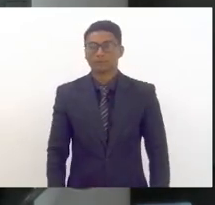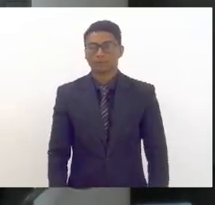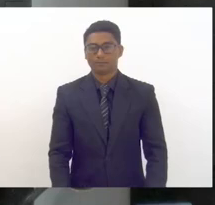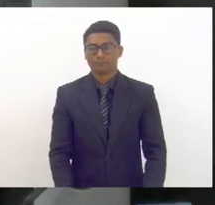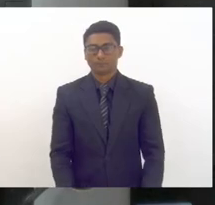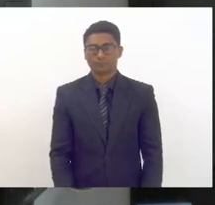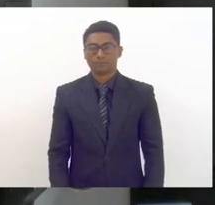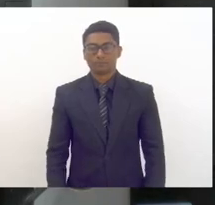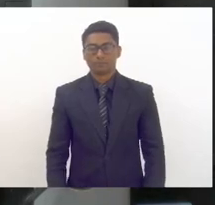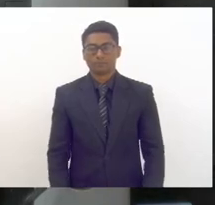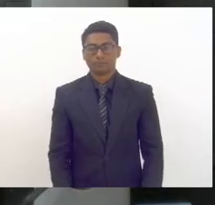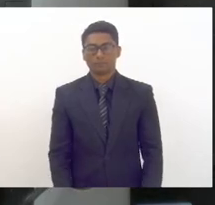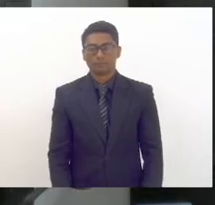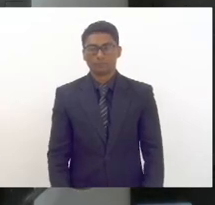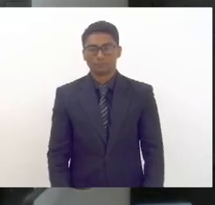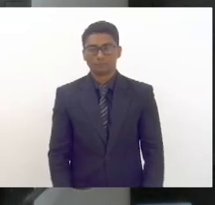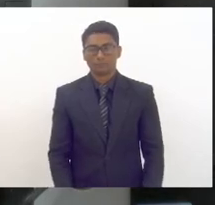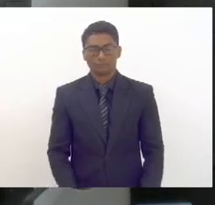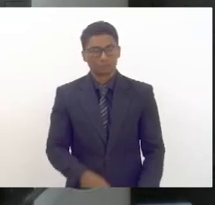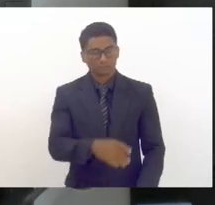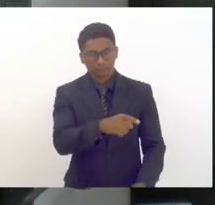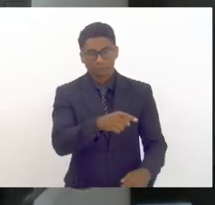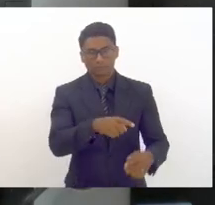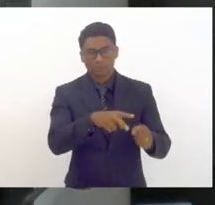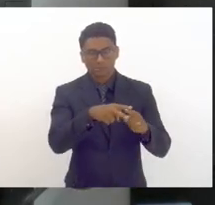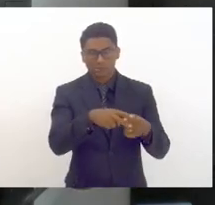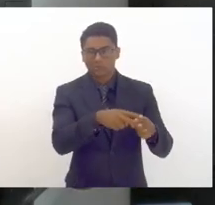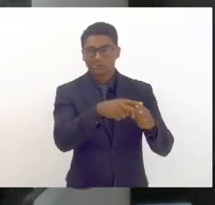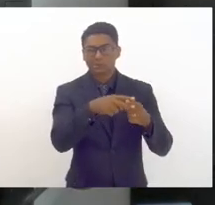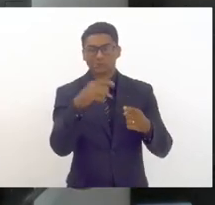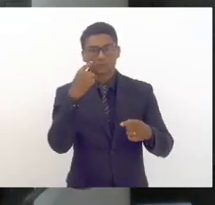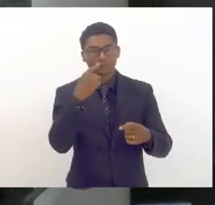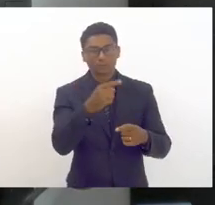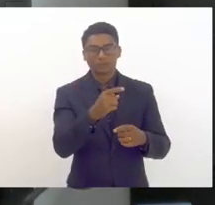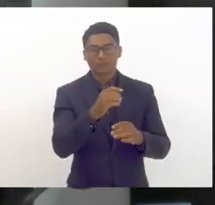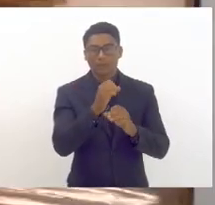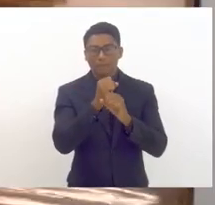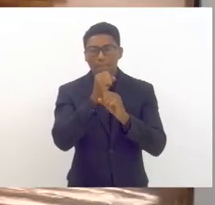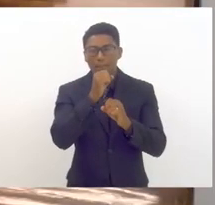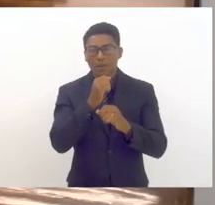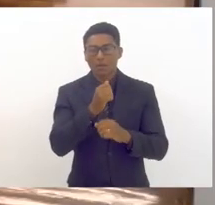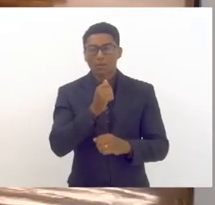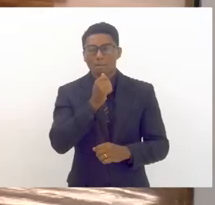Ajusta só aqui o microfone dele para ele sentar mais perto.